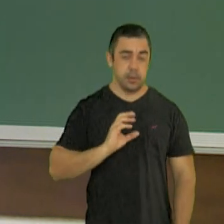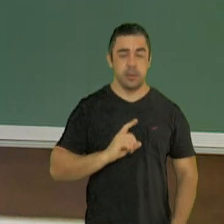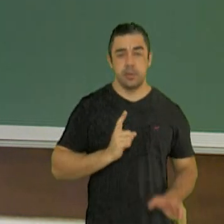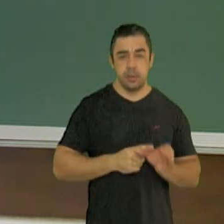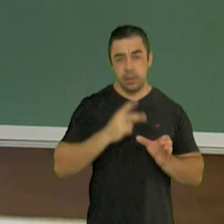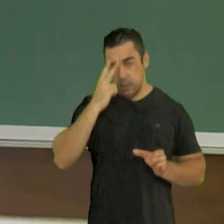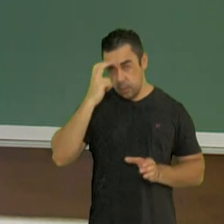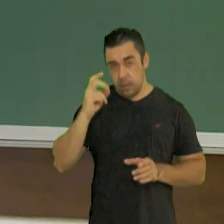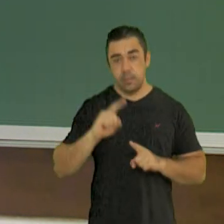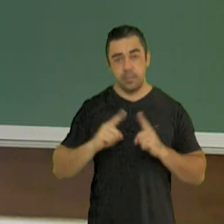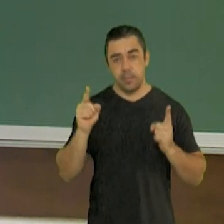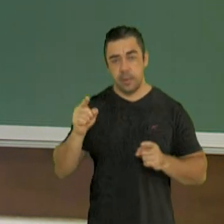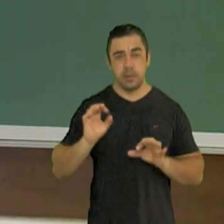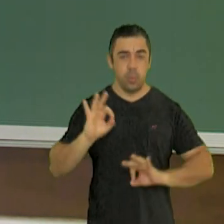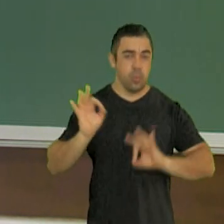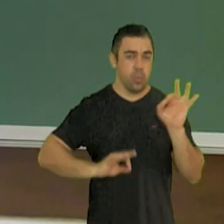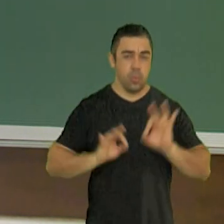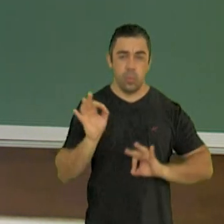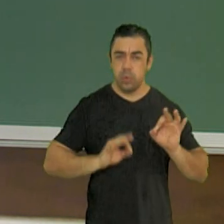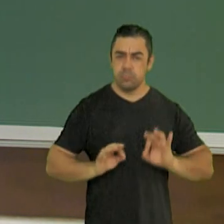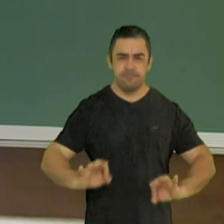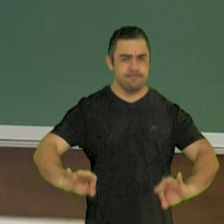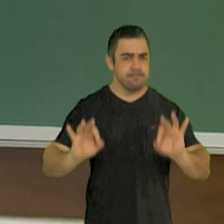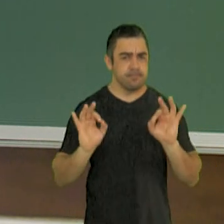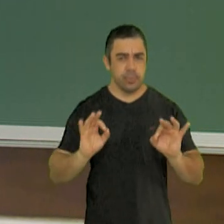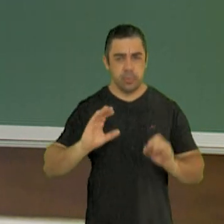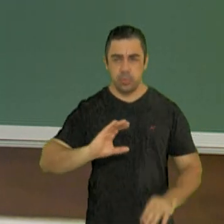inteligentes ou sustentáveis, mas a organização lá urbana